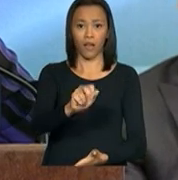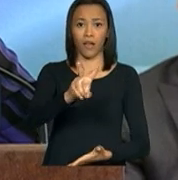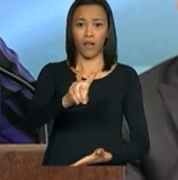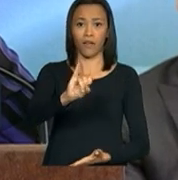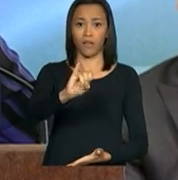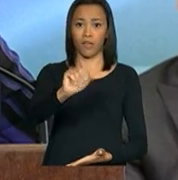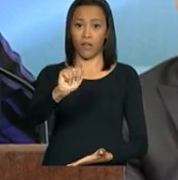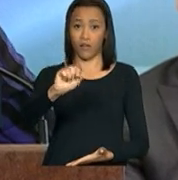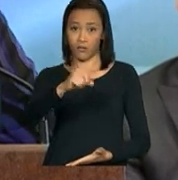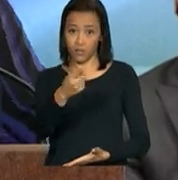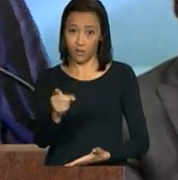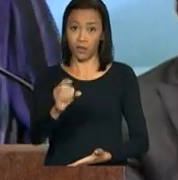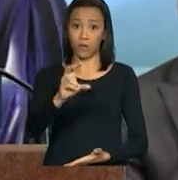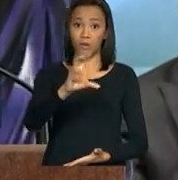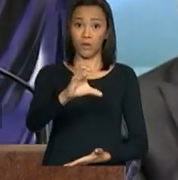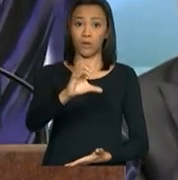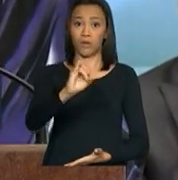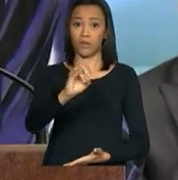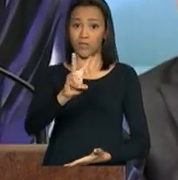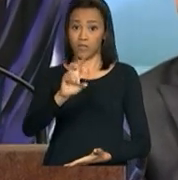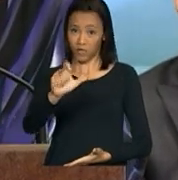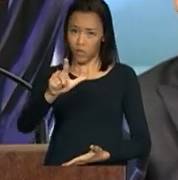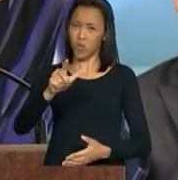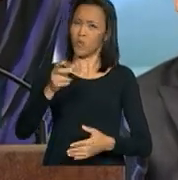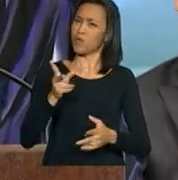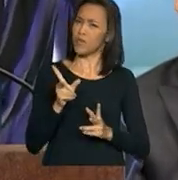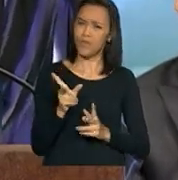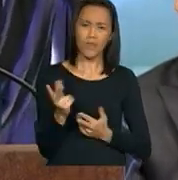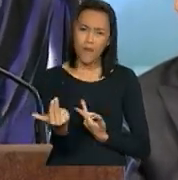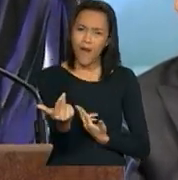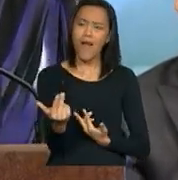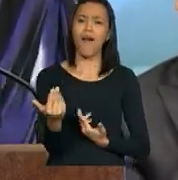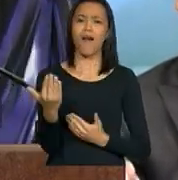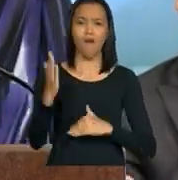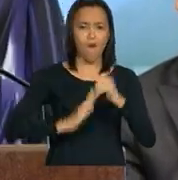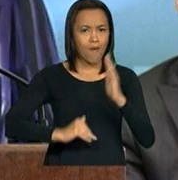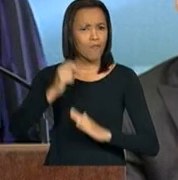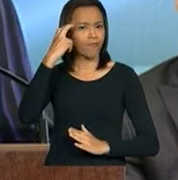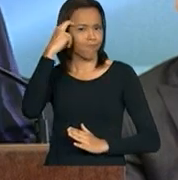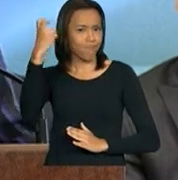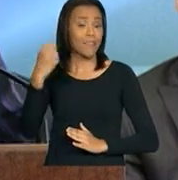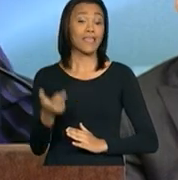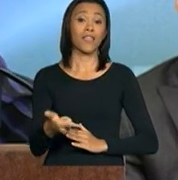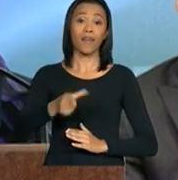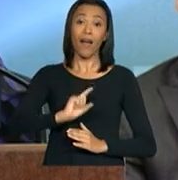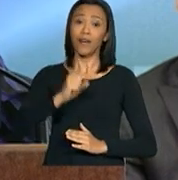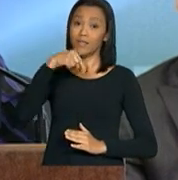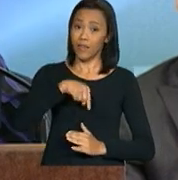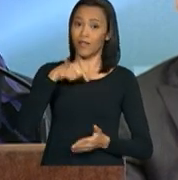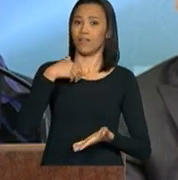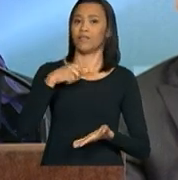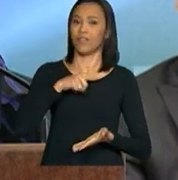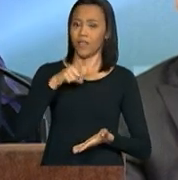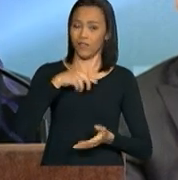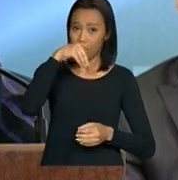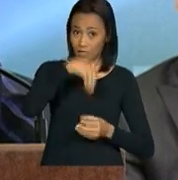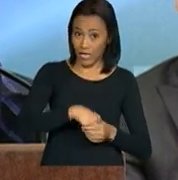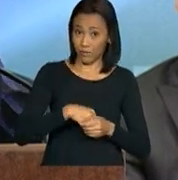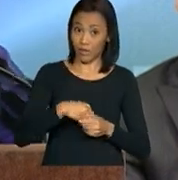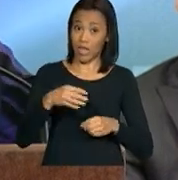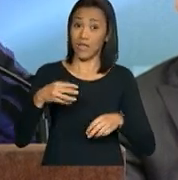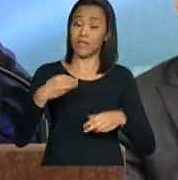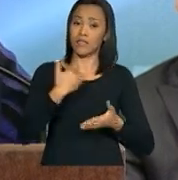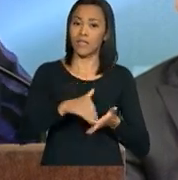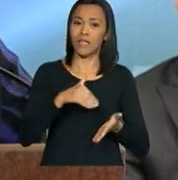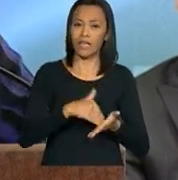Civil com a mesma competência que ele teve na secretaria de assuntos estratégicos